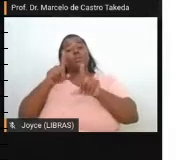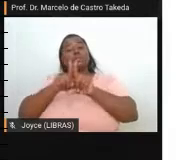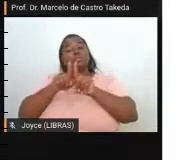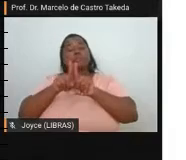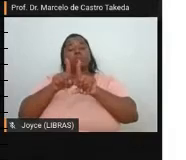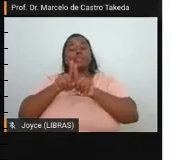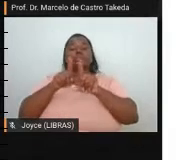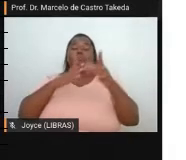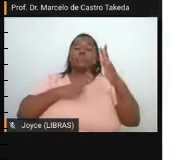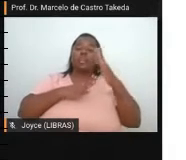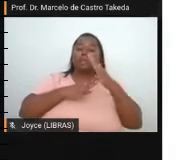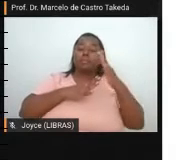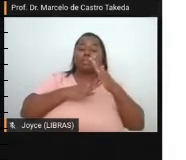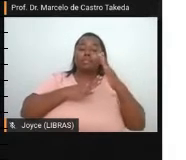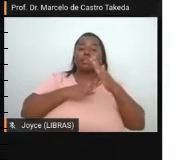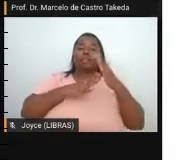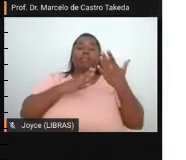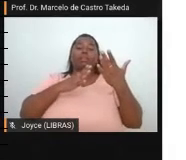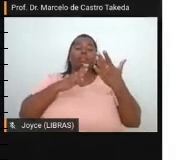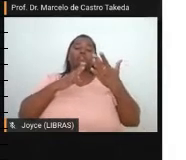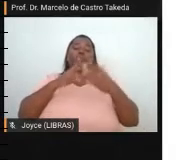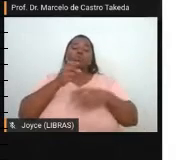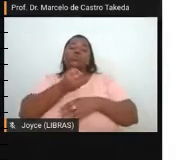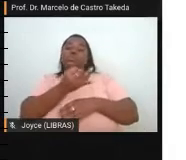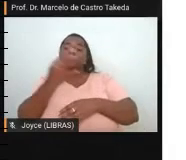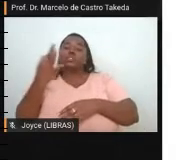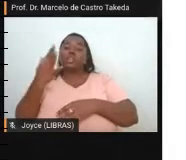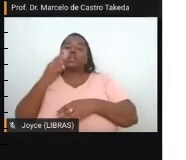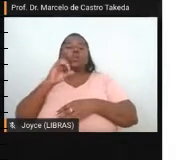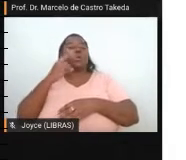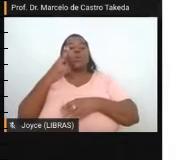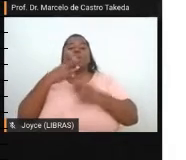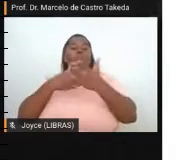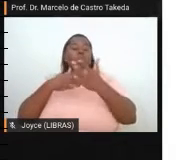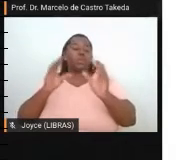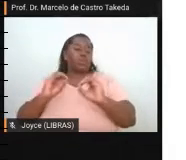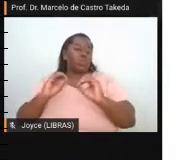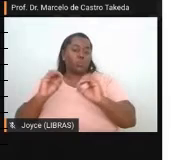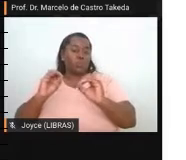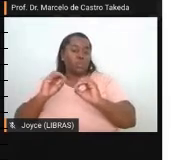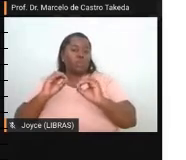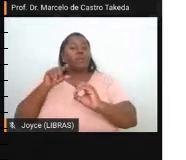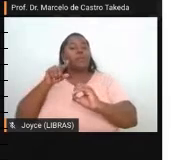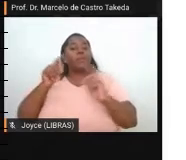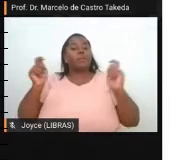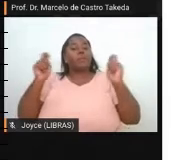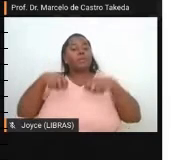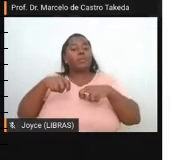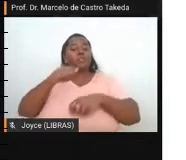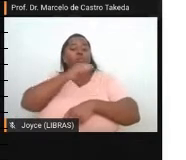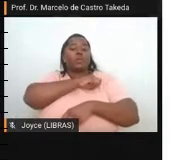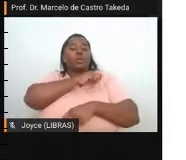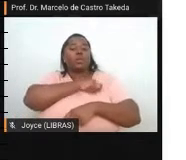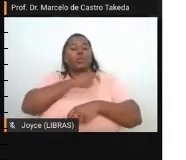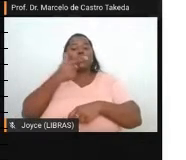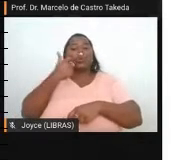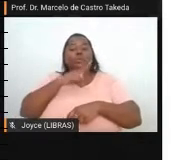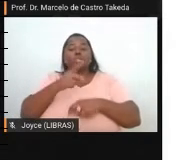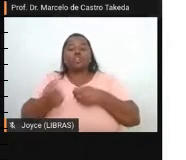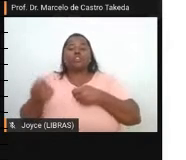grande, isso permite com que ele tenha esse processo de recuperação desse conteúdo.